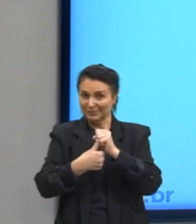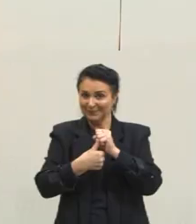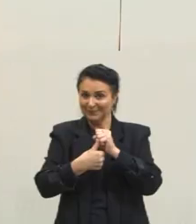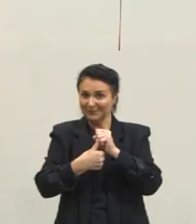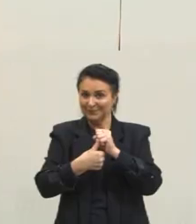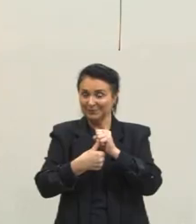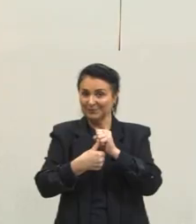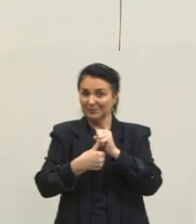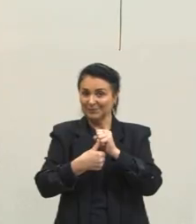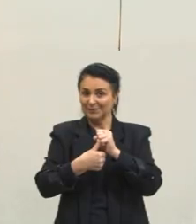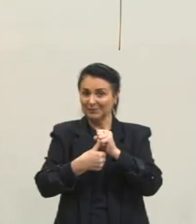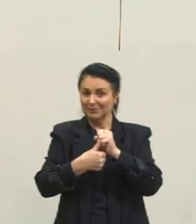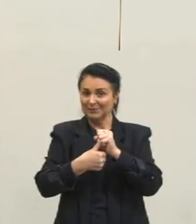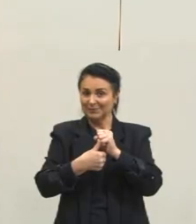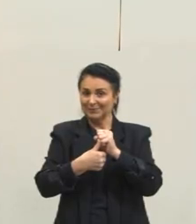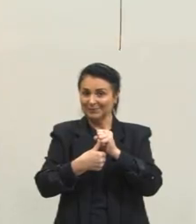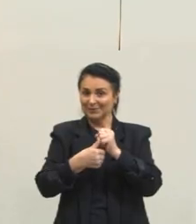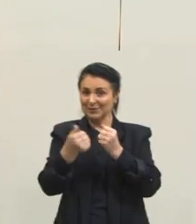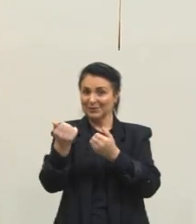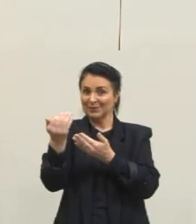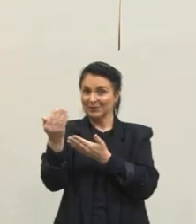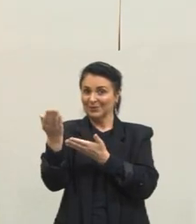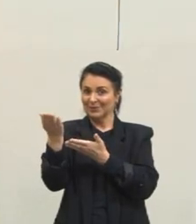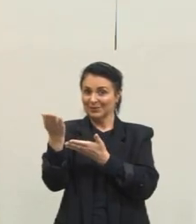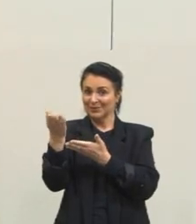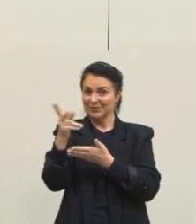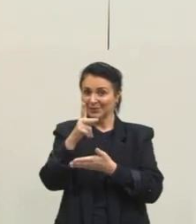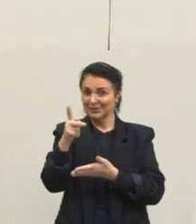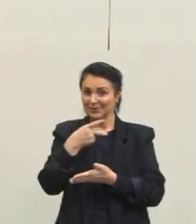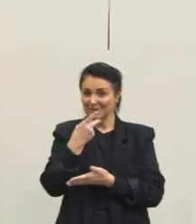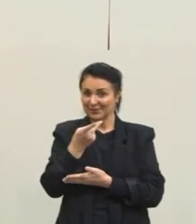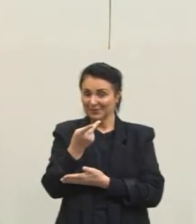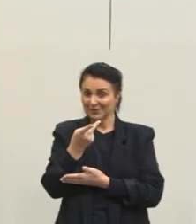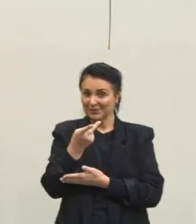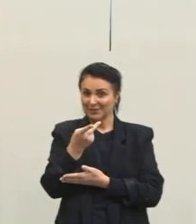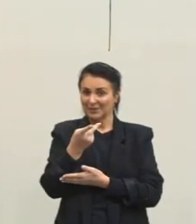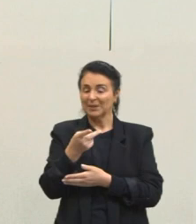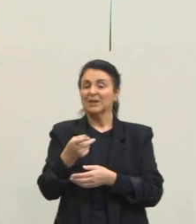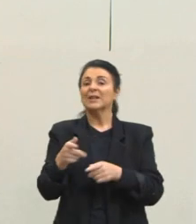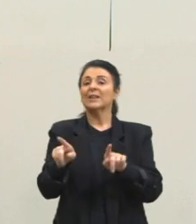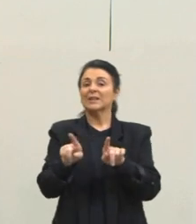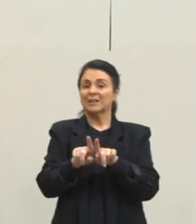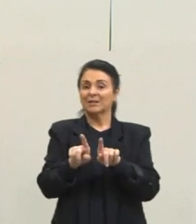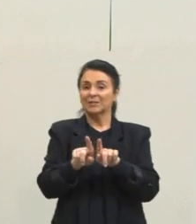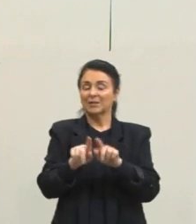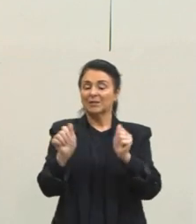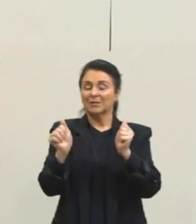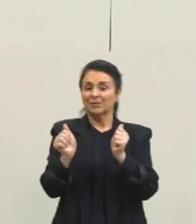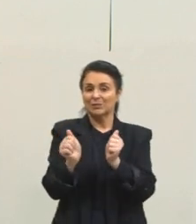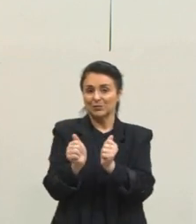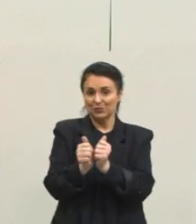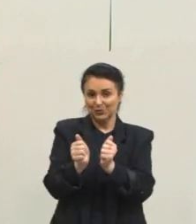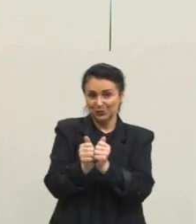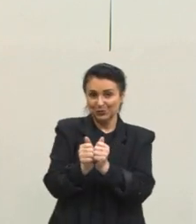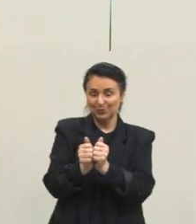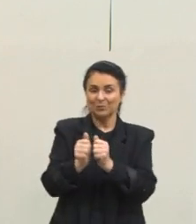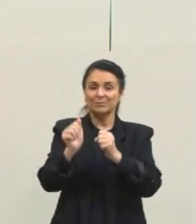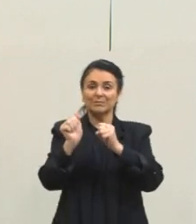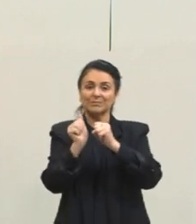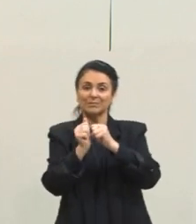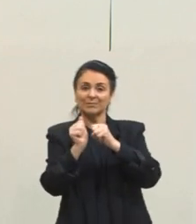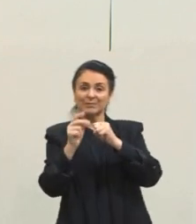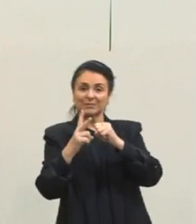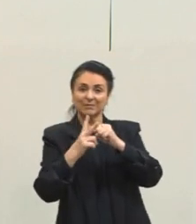importante no velho no fio ele vai estar diante de um advérbio